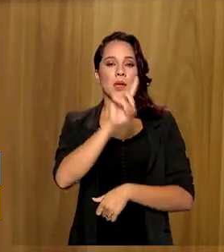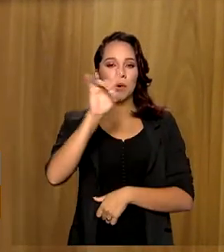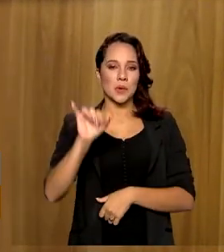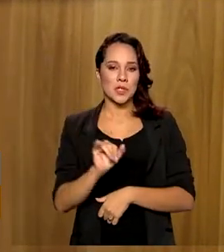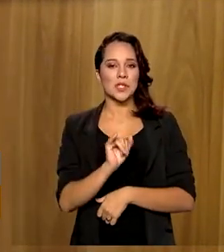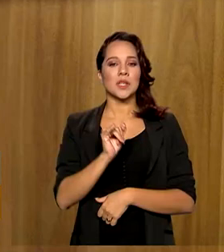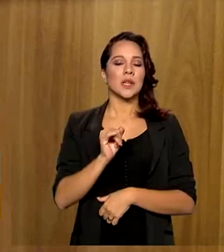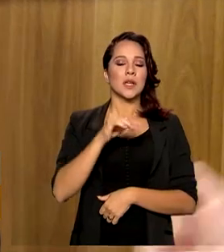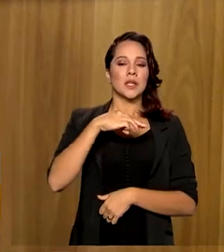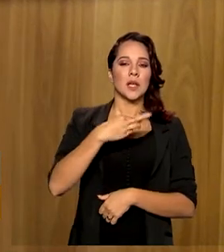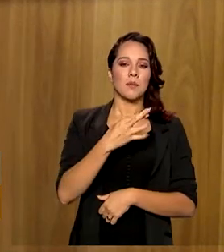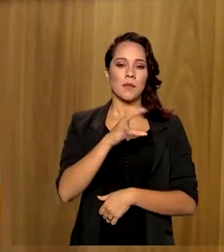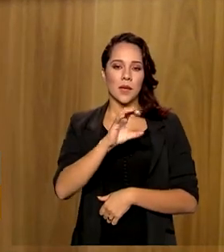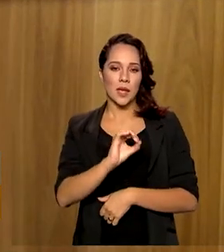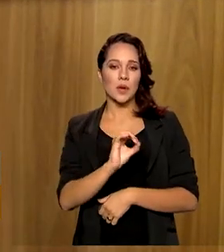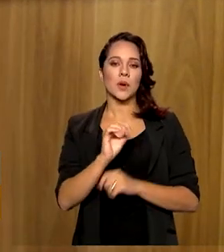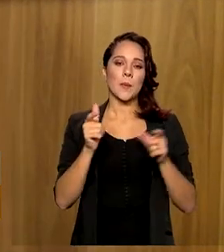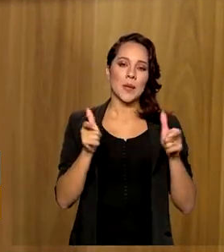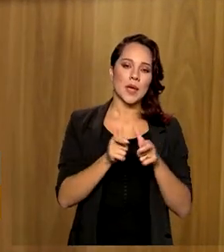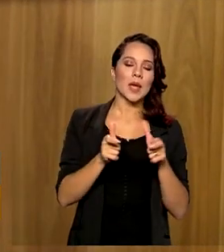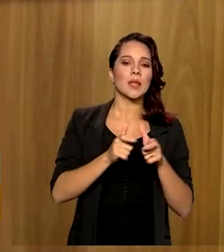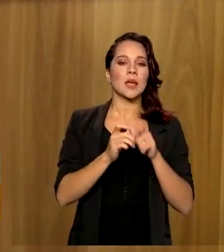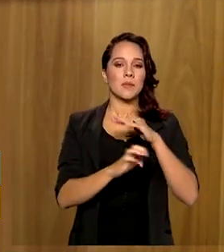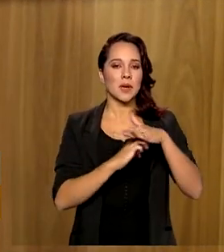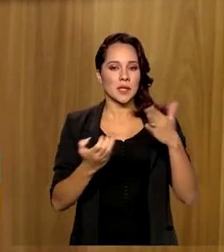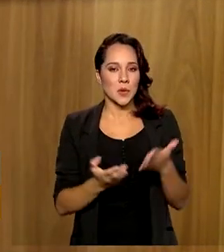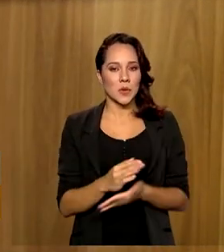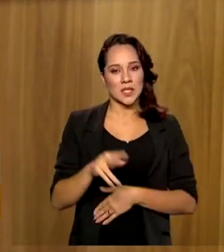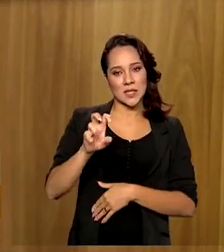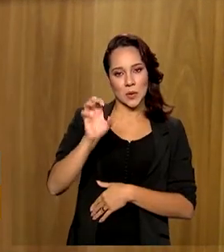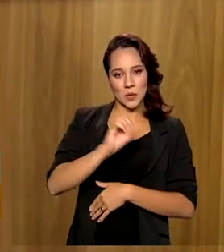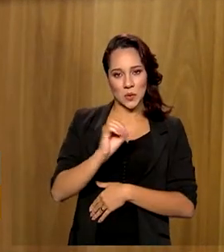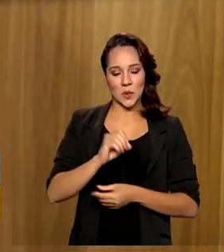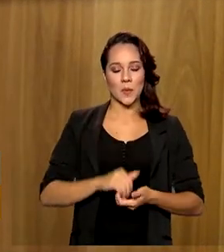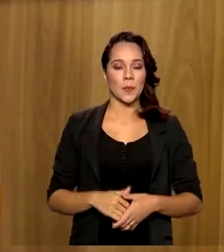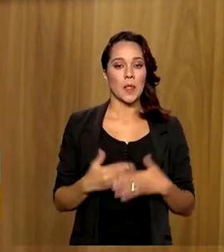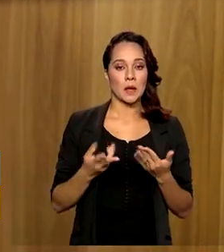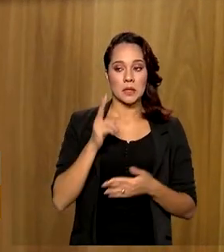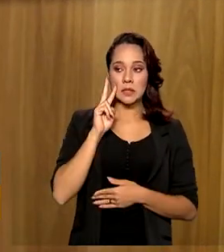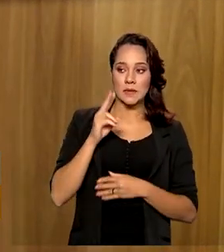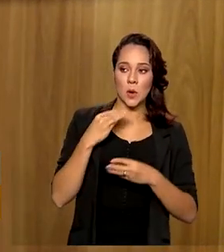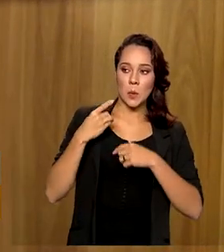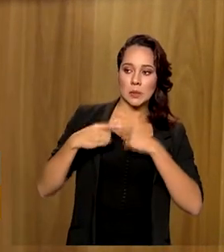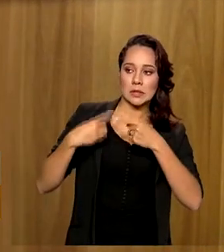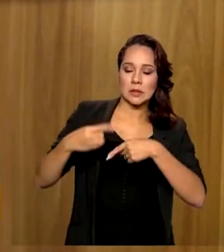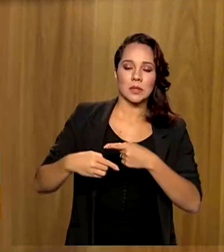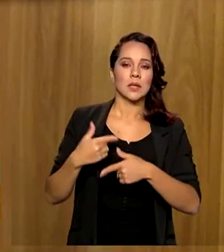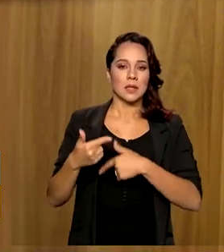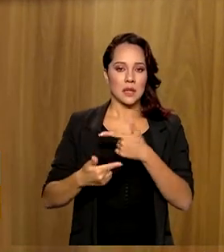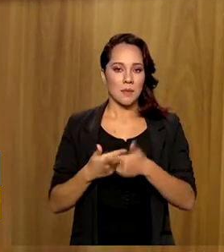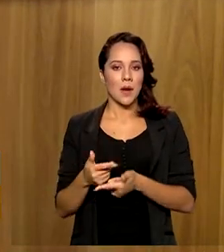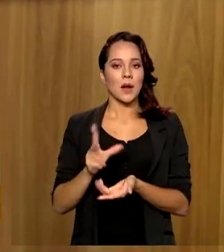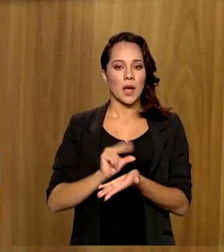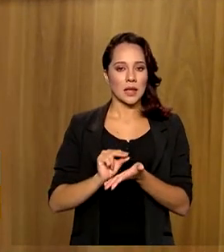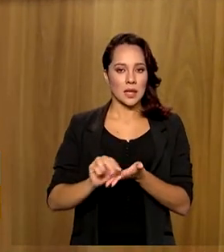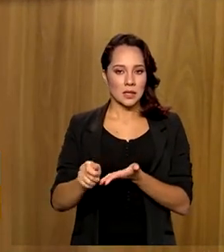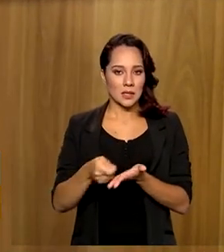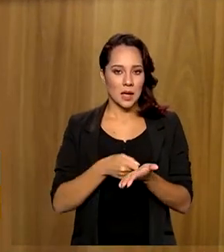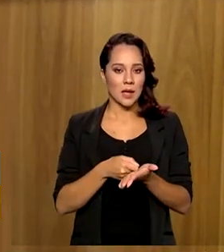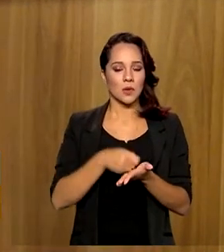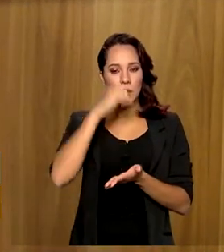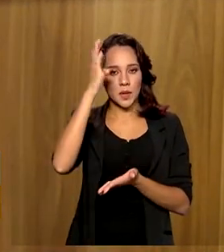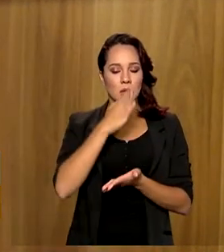da micro e pequena empresa hoje, 5 de outubro, e segundo, porque quando a gente olha a dinâmica de geração de empregos formais no Brasil ao longo